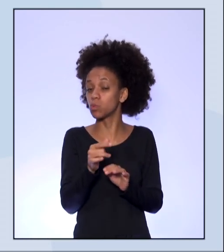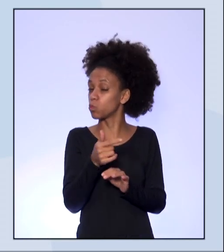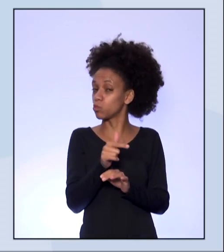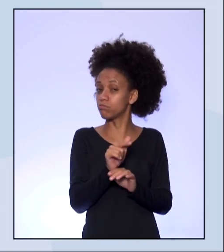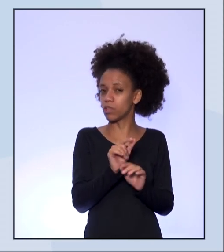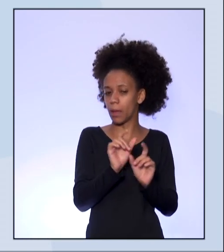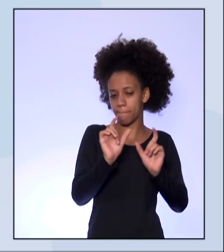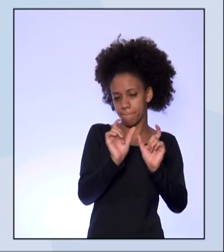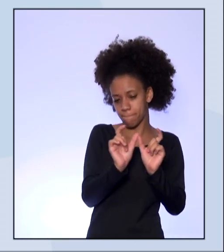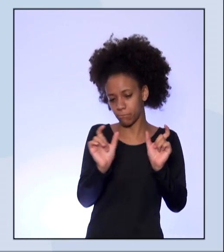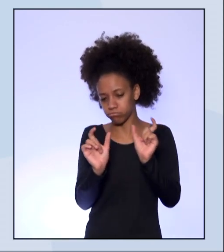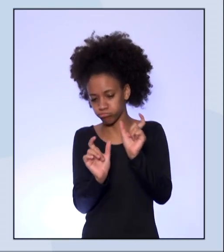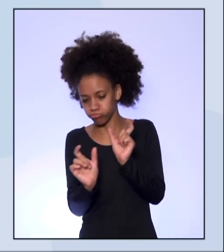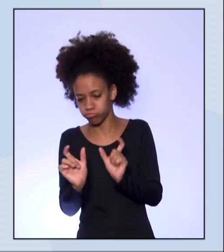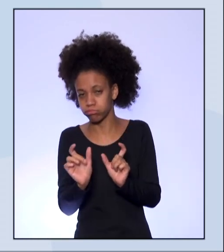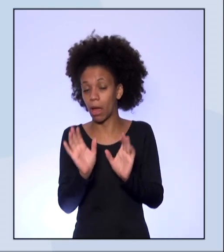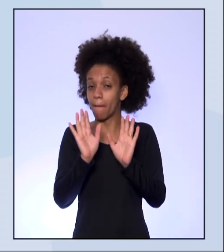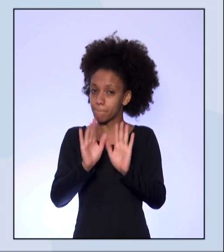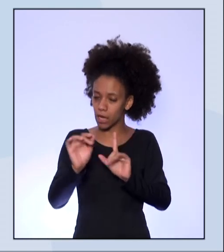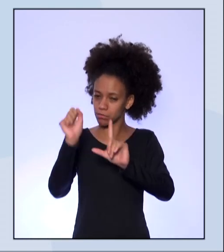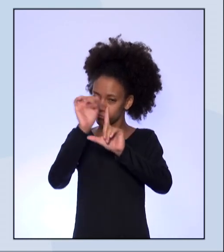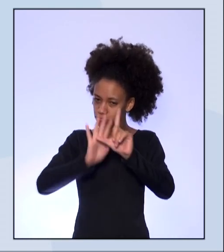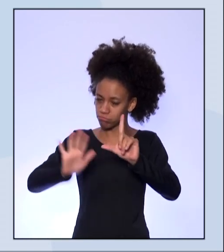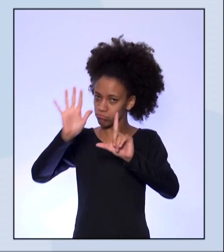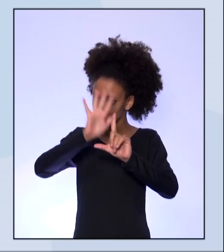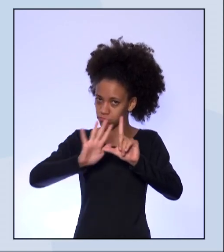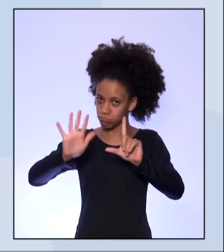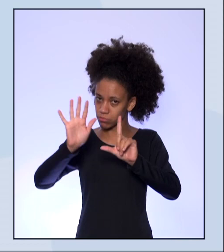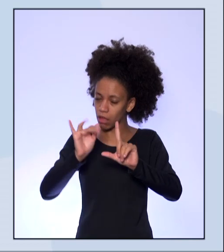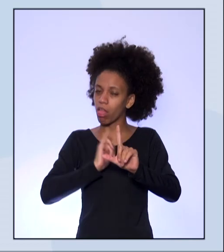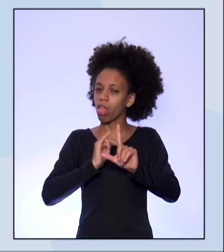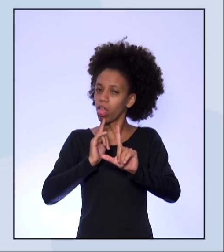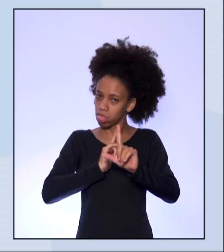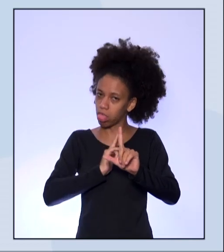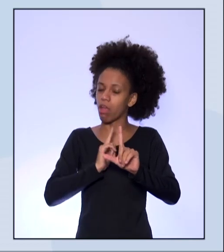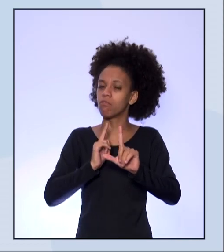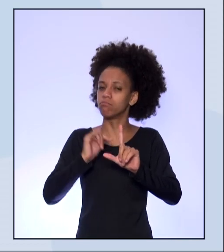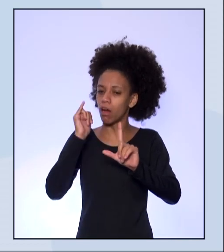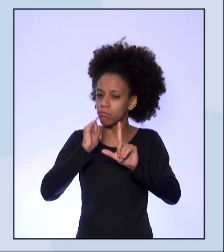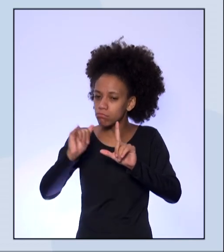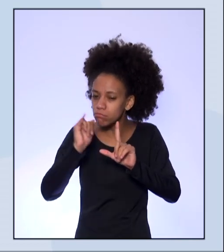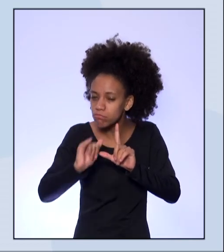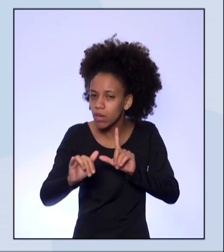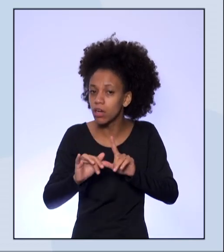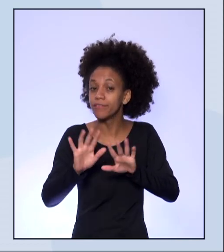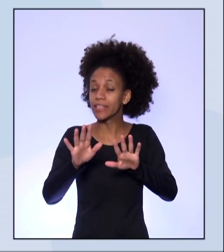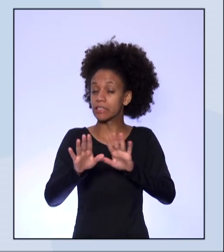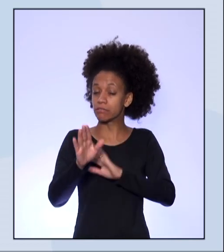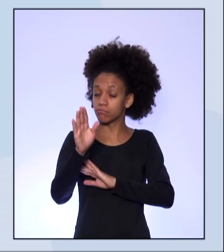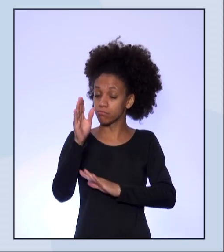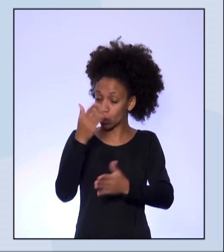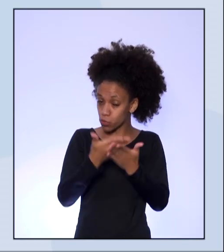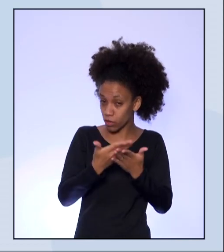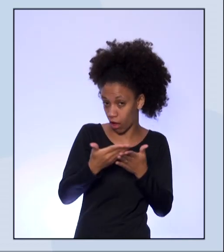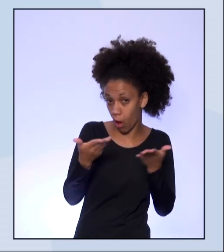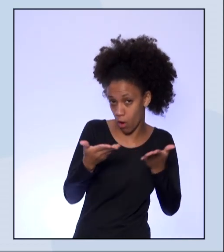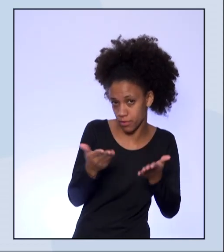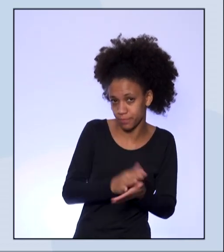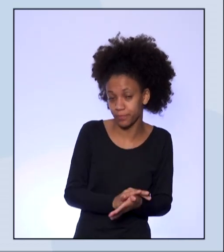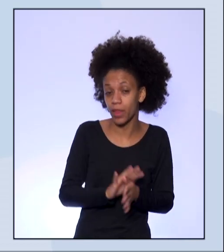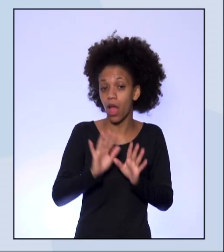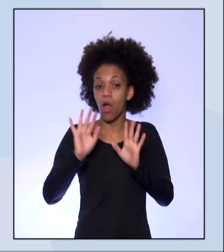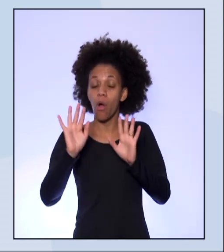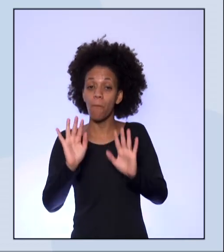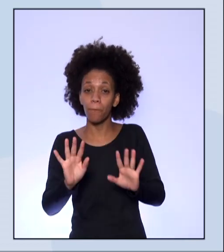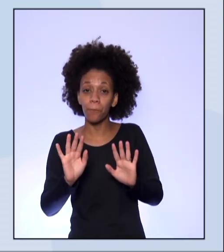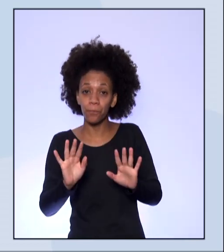parágrafos, mas essa charge, sim, é um texto. E ela tem uma mensagem, e a gente vai tentar estudar agora. O título não está no alto, como a